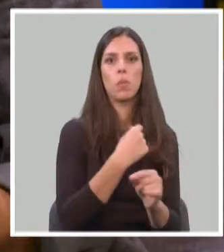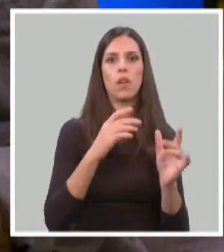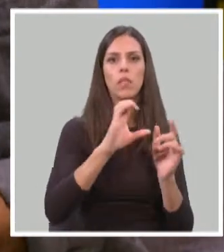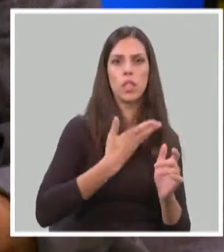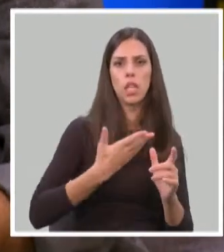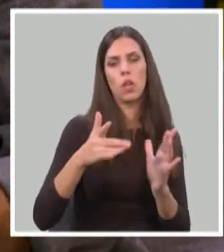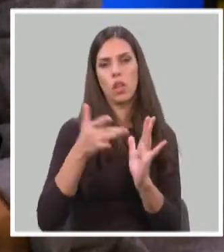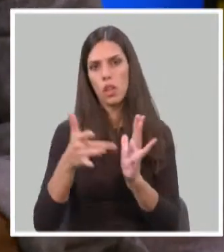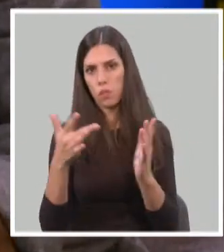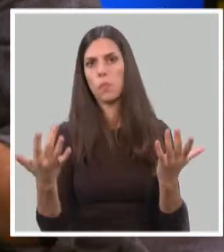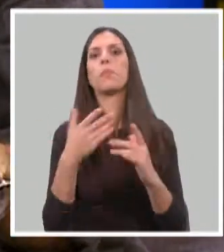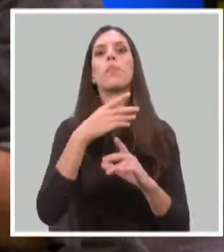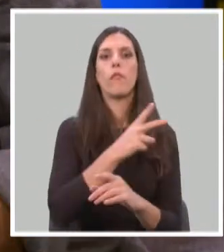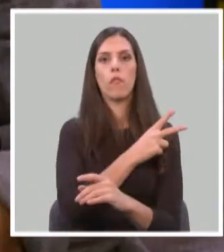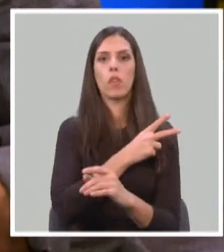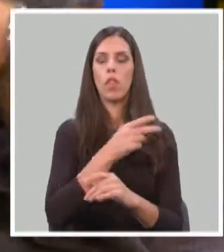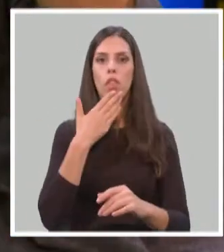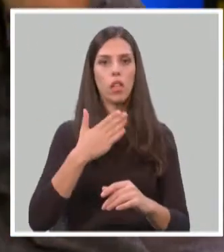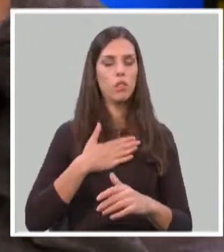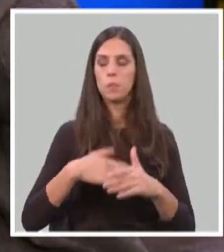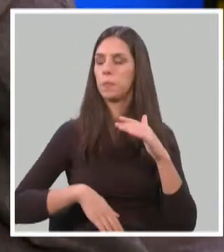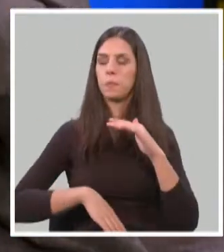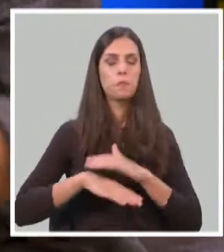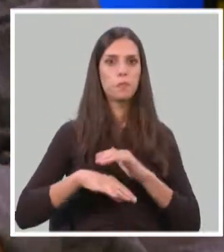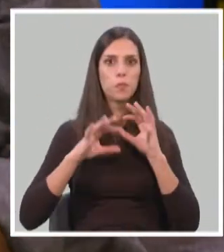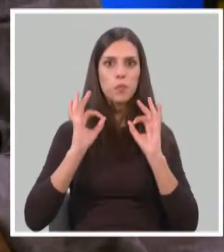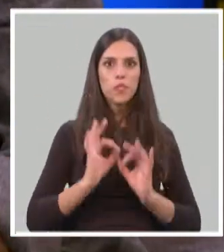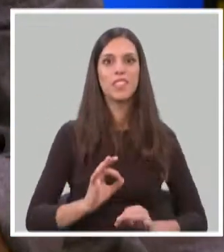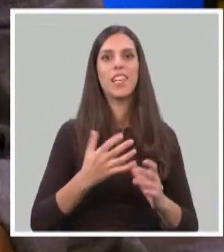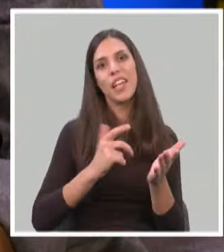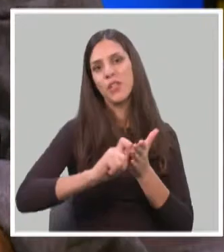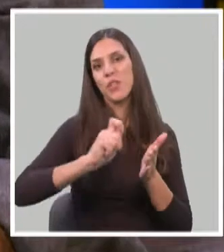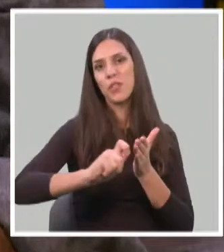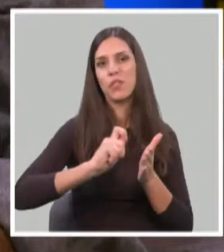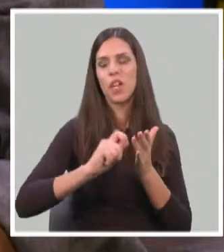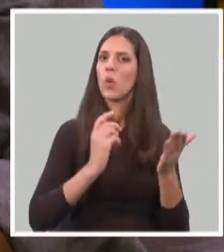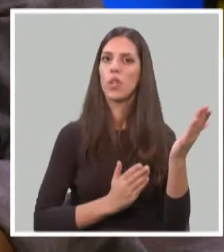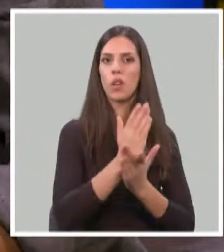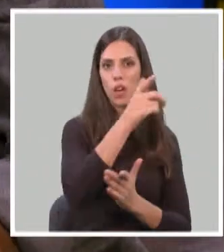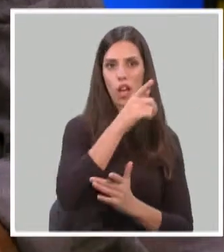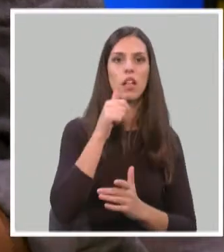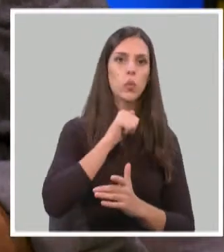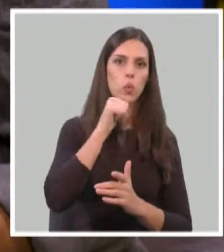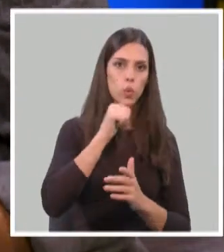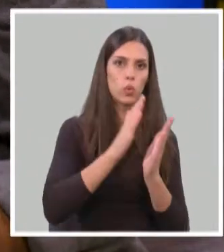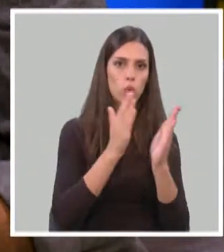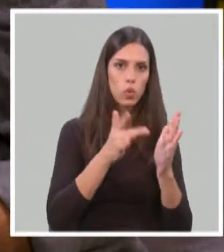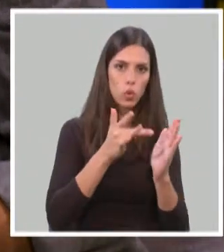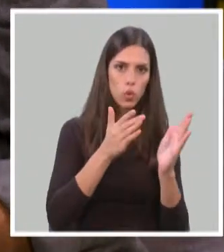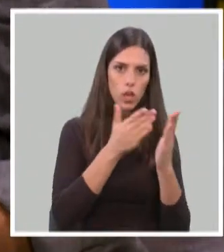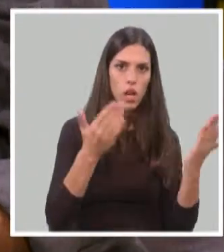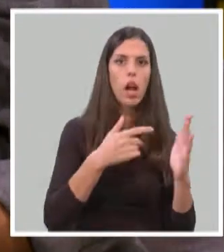faculdade era aquilo que me preenchia mais, era escrever, continuava a escrever para esse semanário, comecei a escrever umas coisinhas para